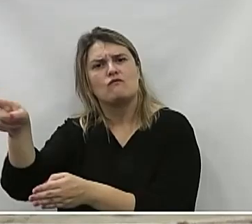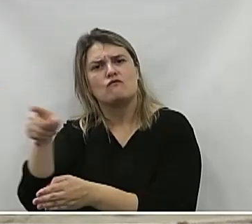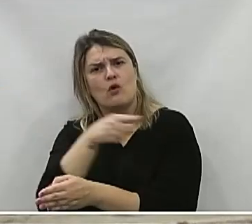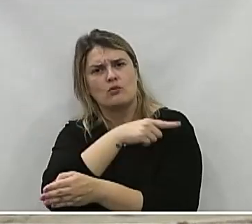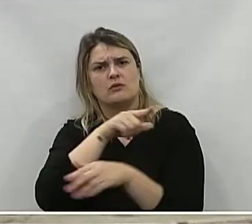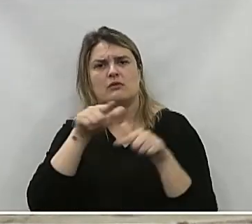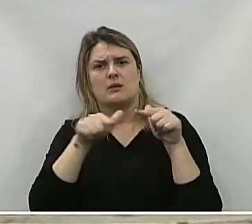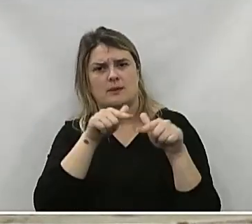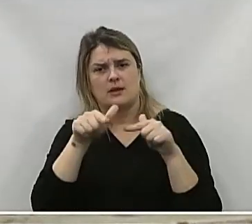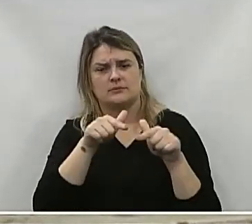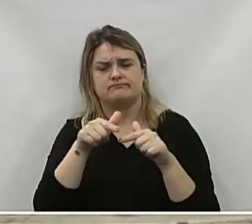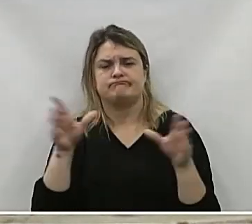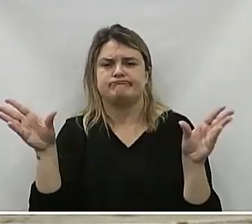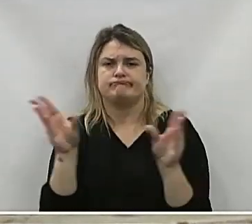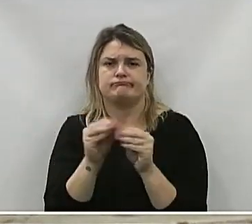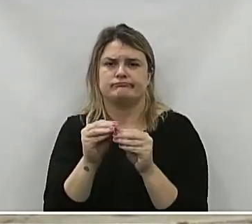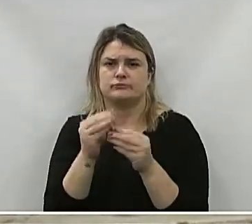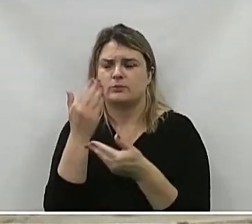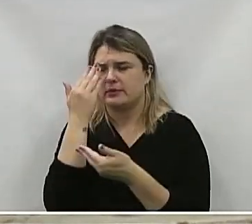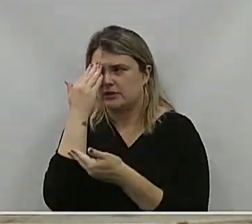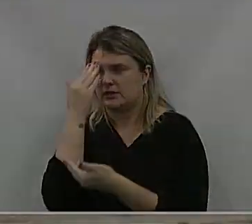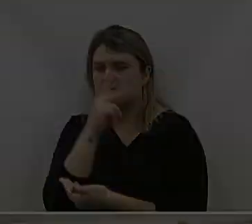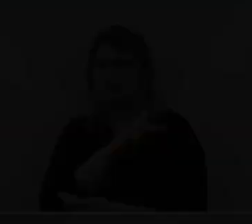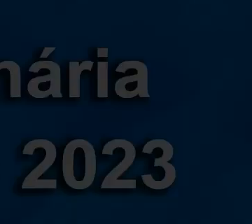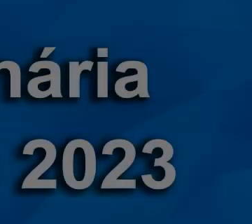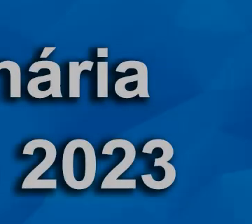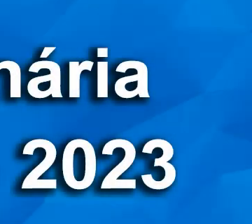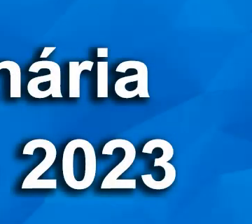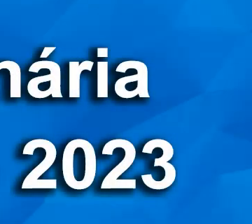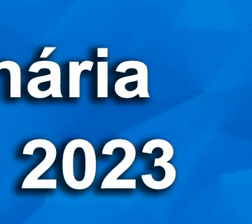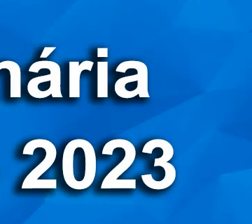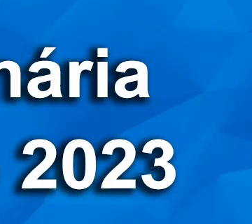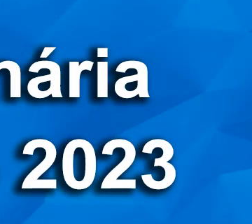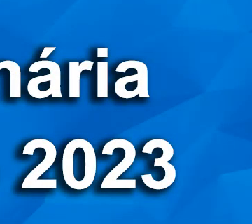dia será isso senhor presidente uma boa